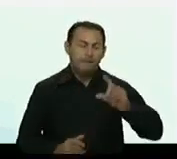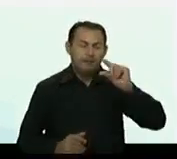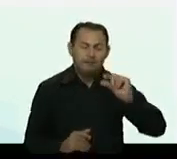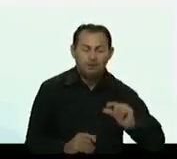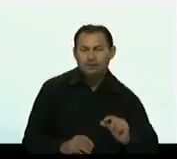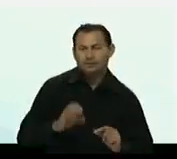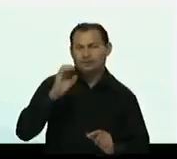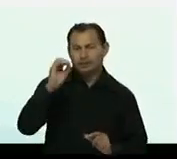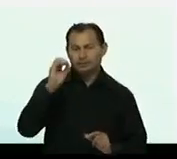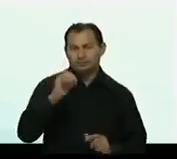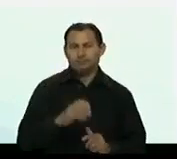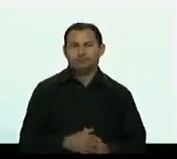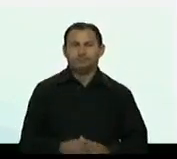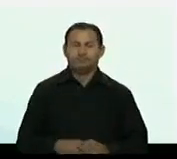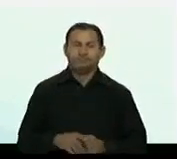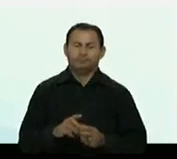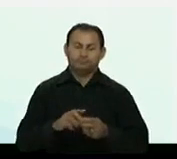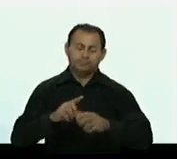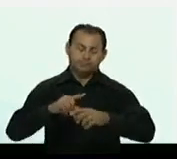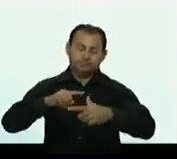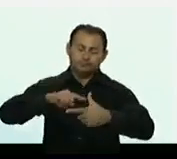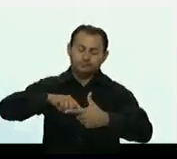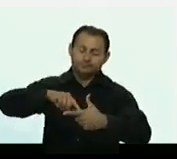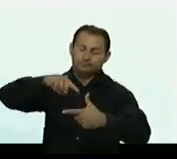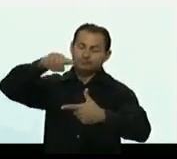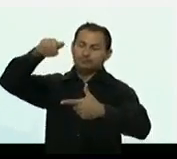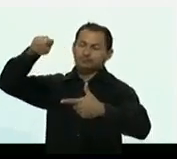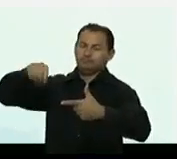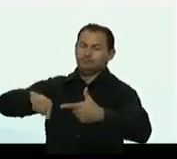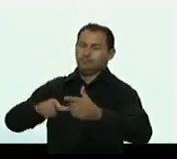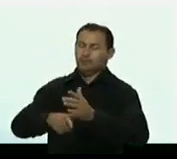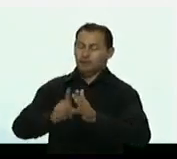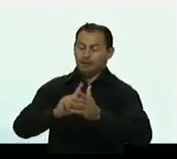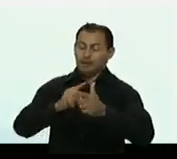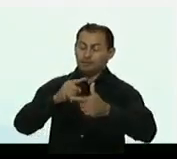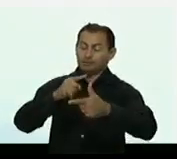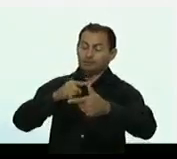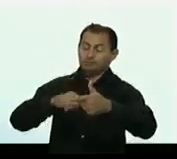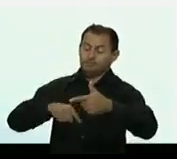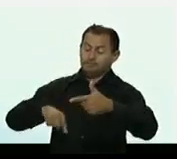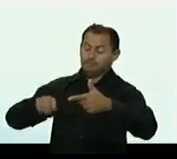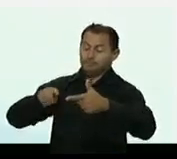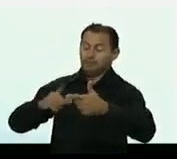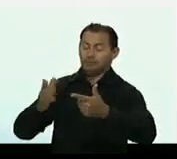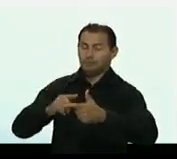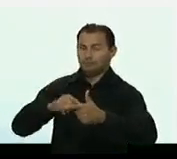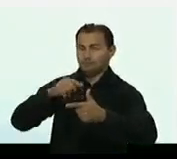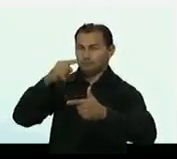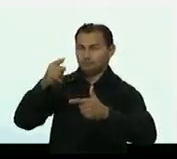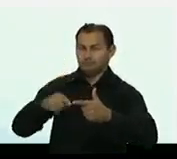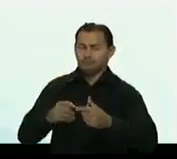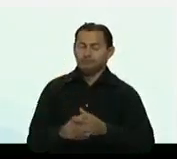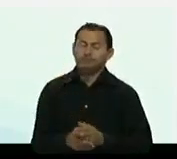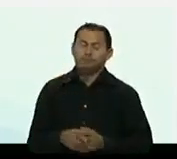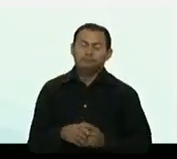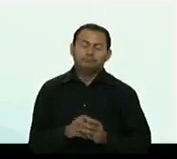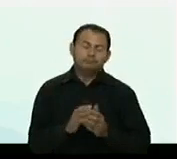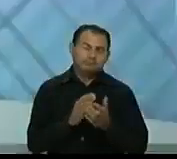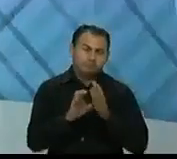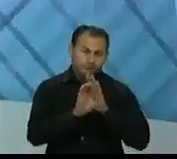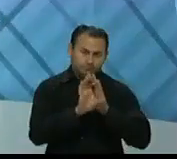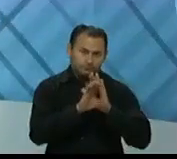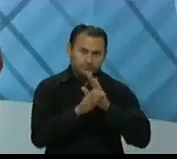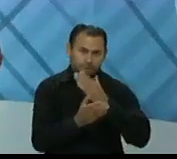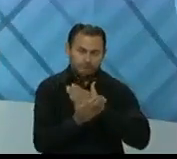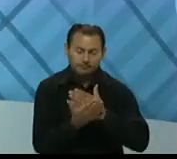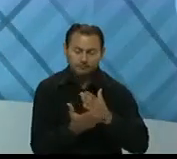menor que zero, a concavidade da nossa parábola é voltada para baixo. Então, esses são conceitos iniciais com